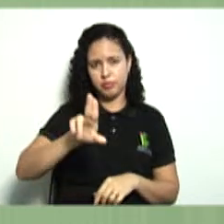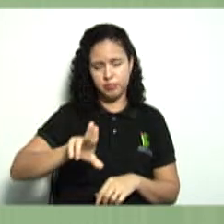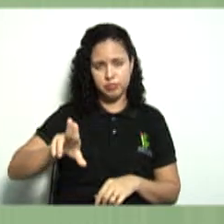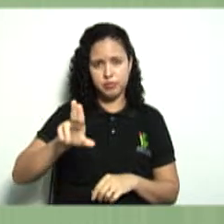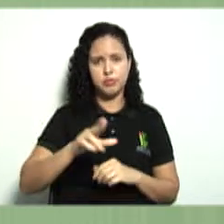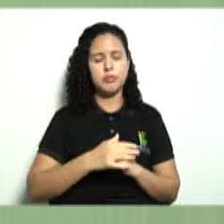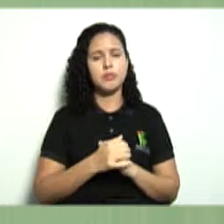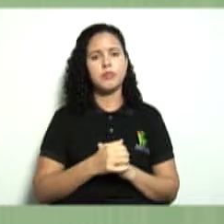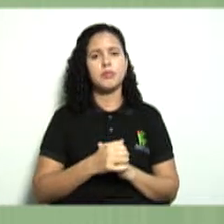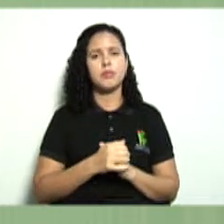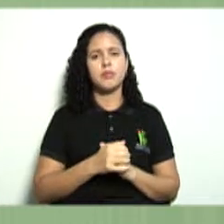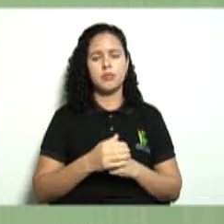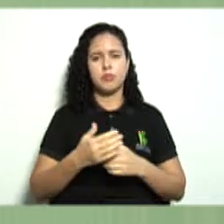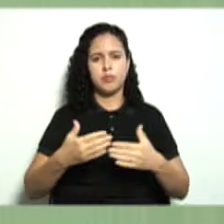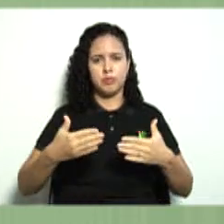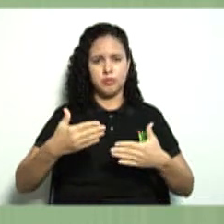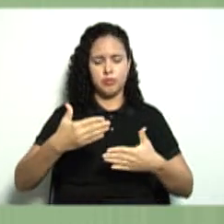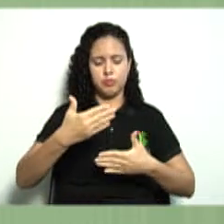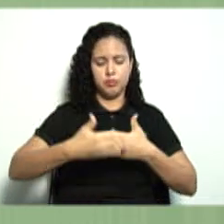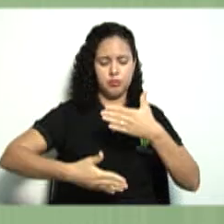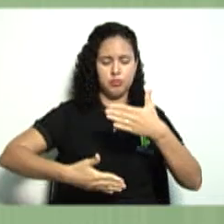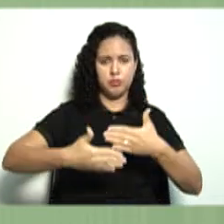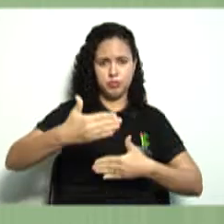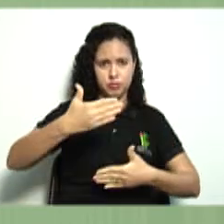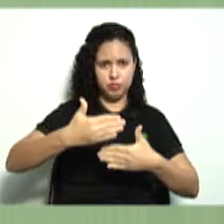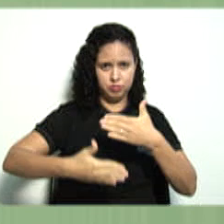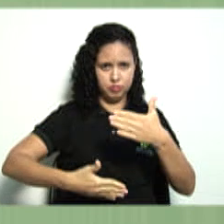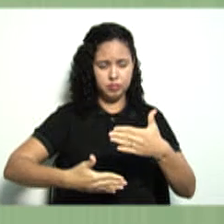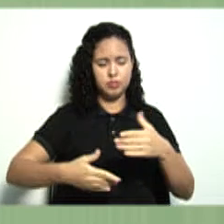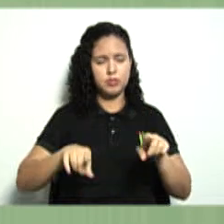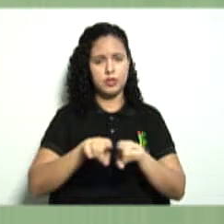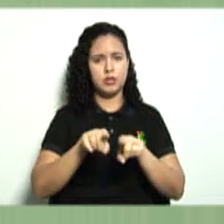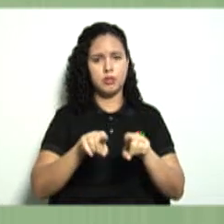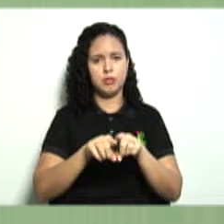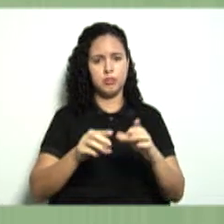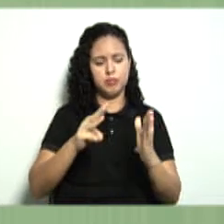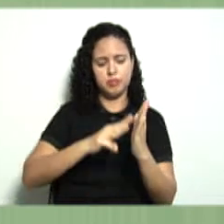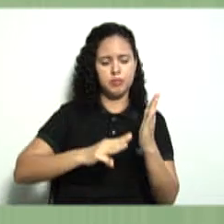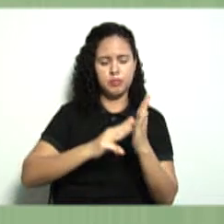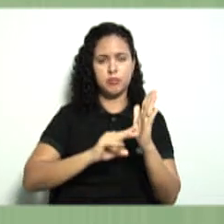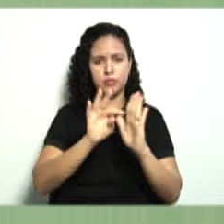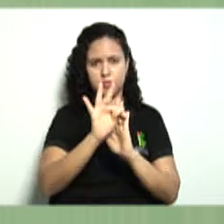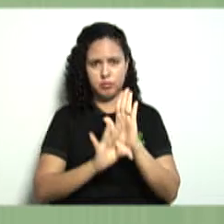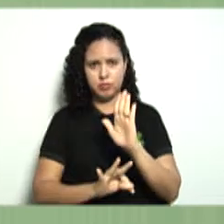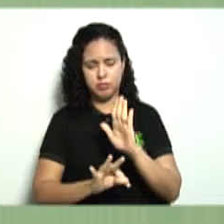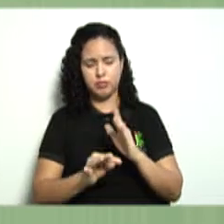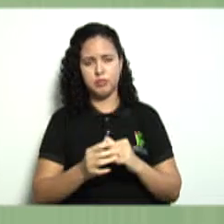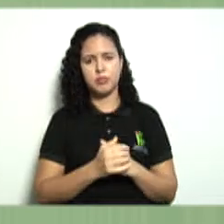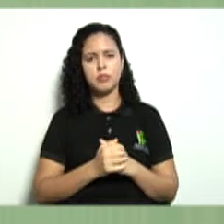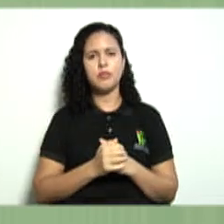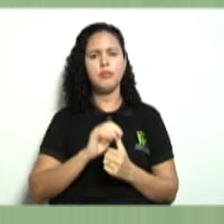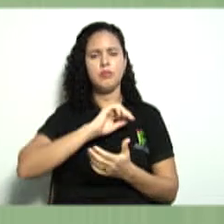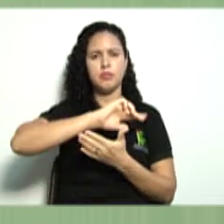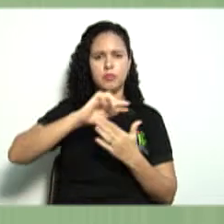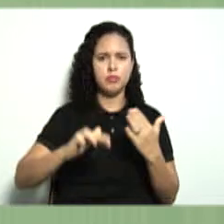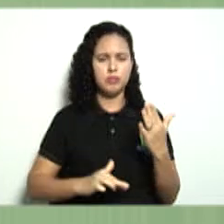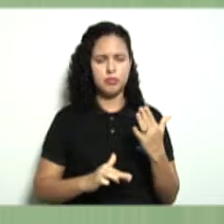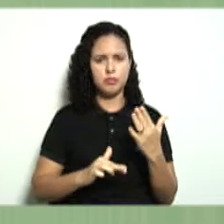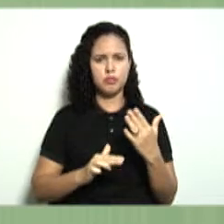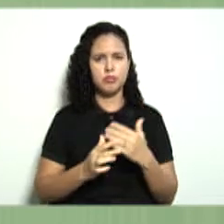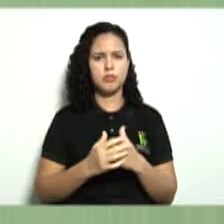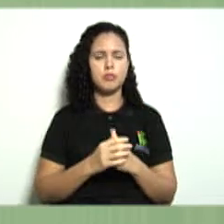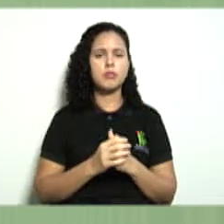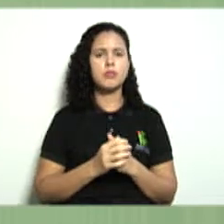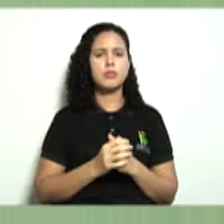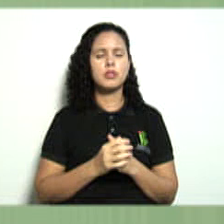arquivo do PowerPoint e um arquivo do Word, também. E tem vários outros arquivos, ok? Então o arquivo ele